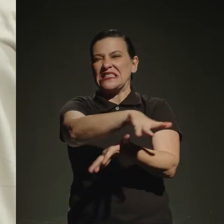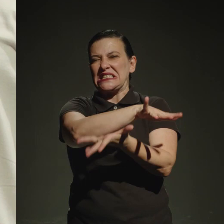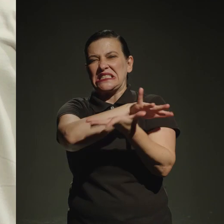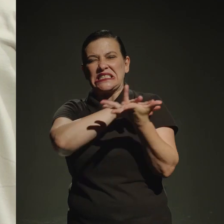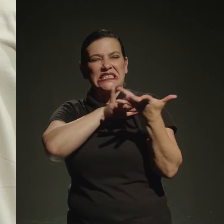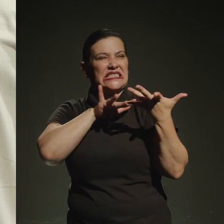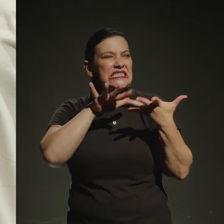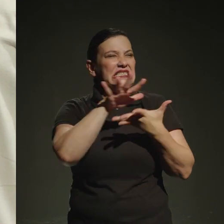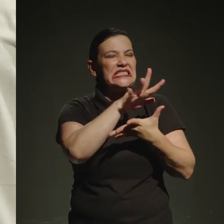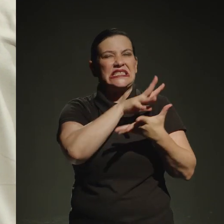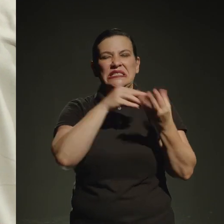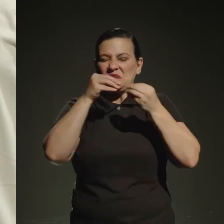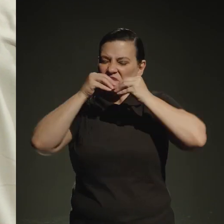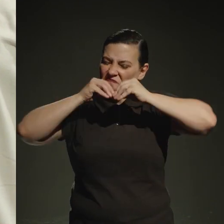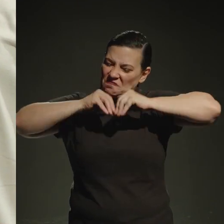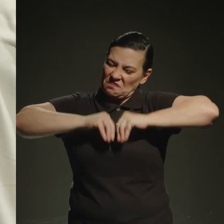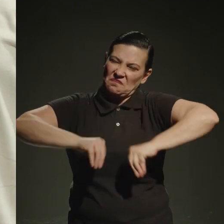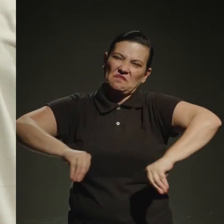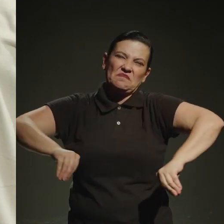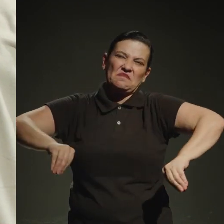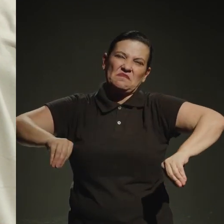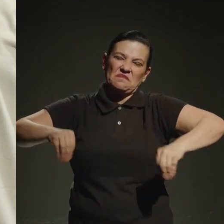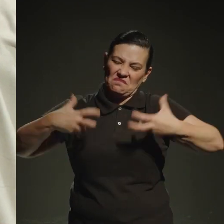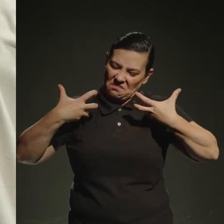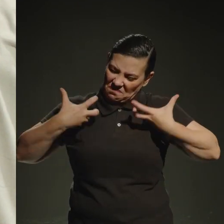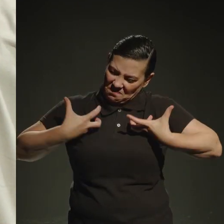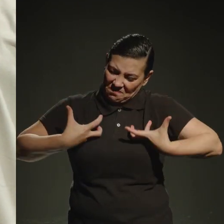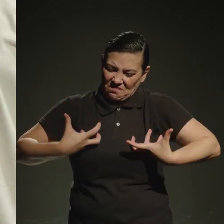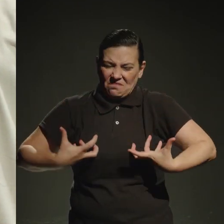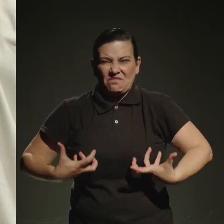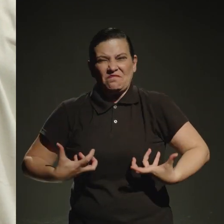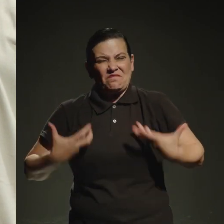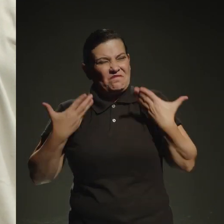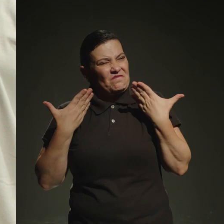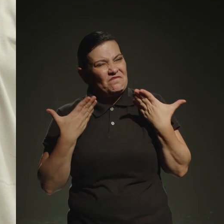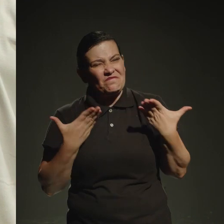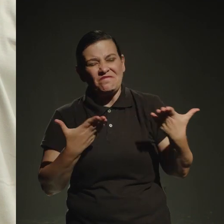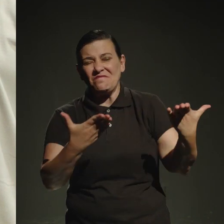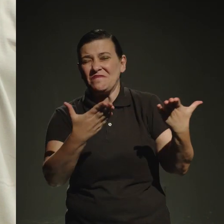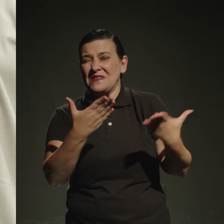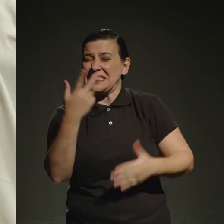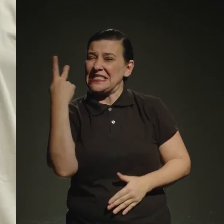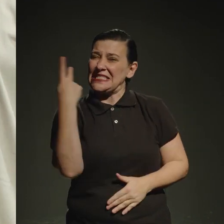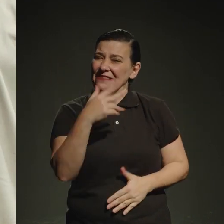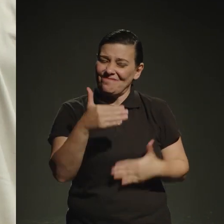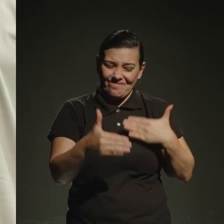sombra de gente, farrapo humano, destroço, sossobro de si